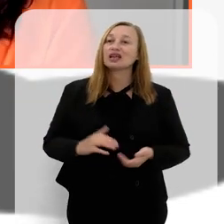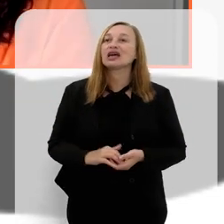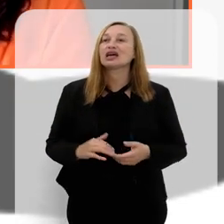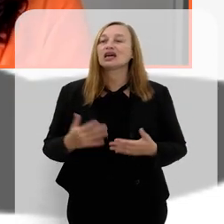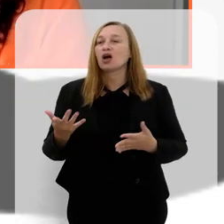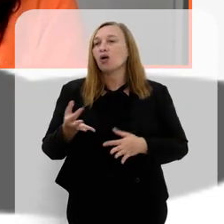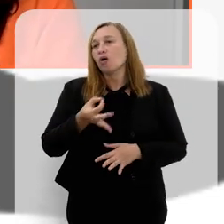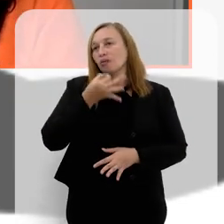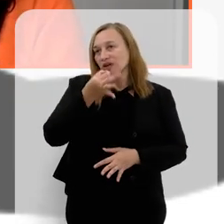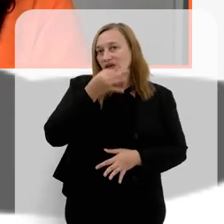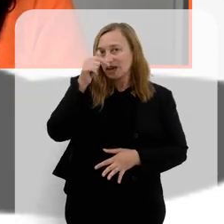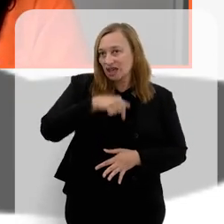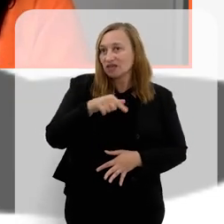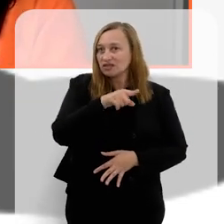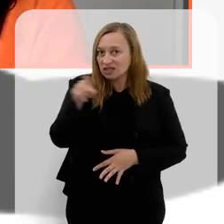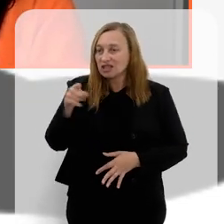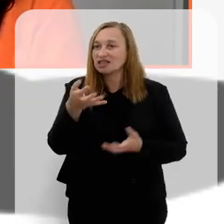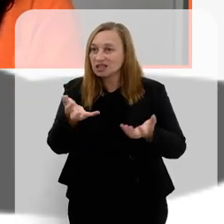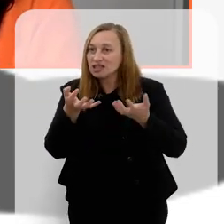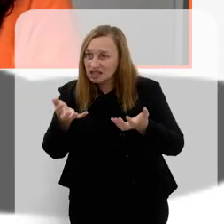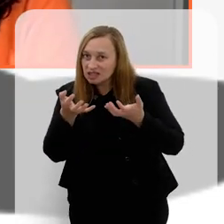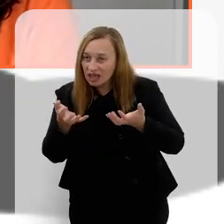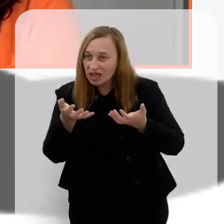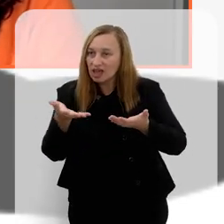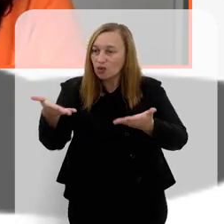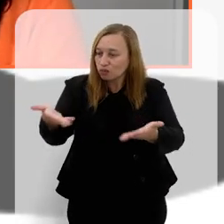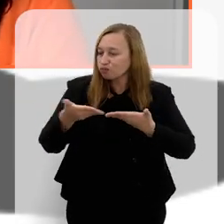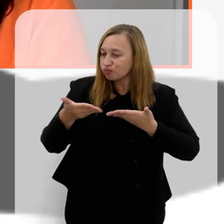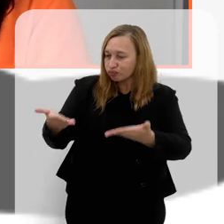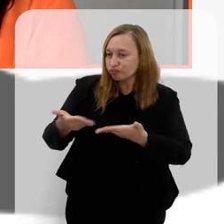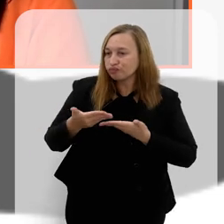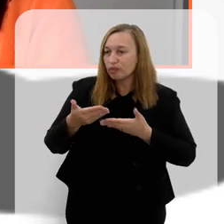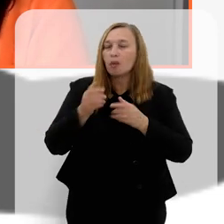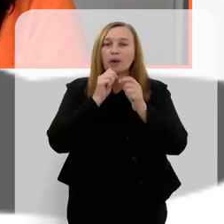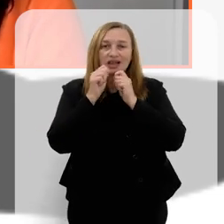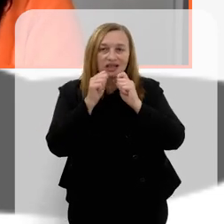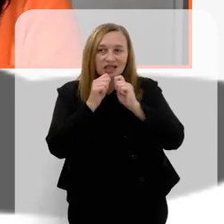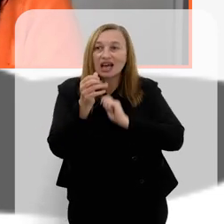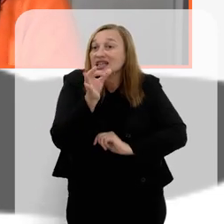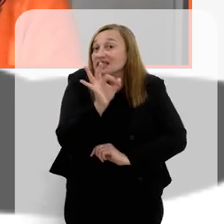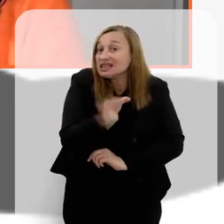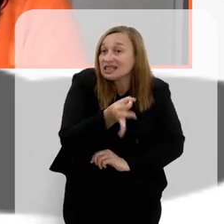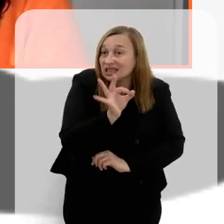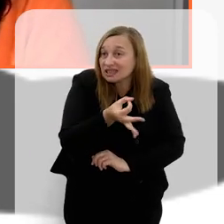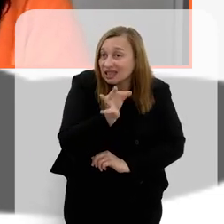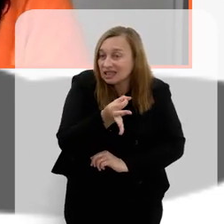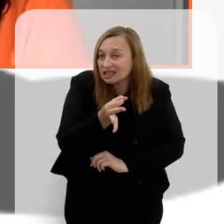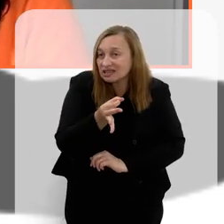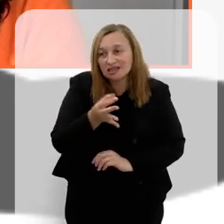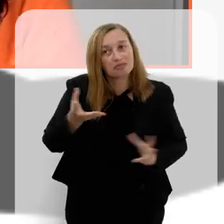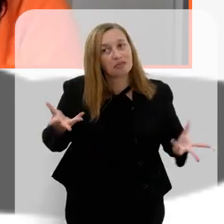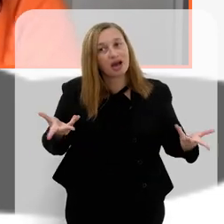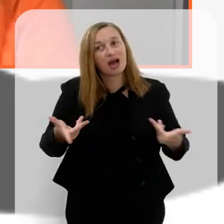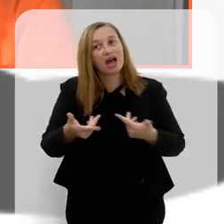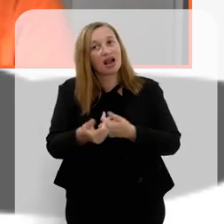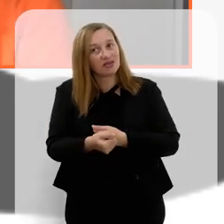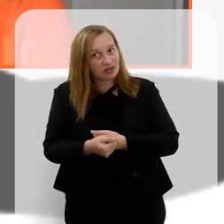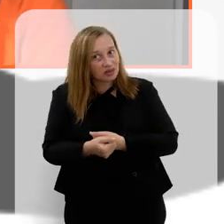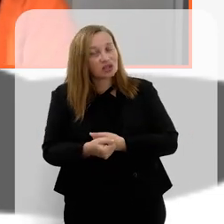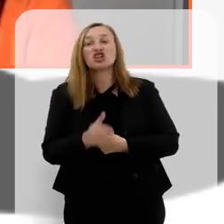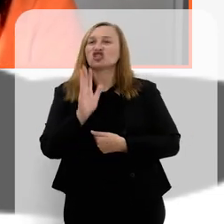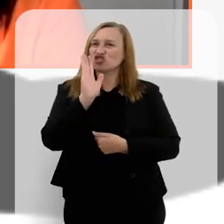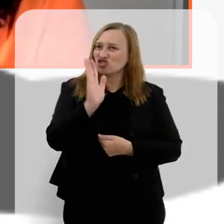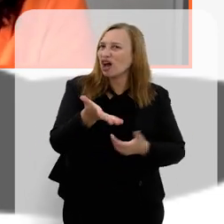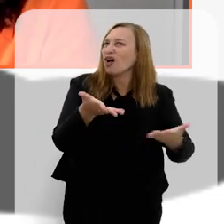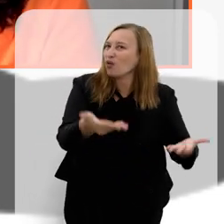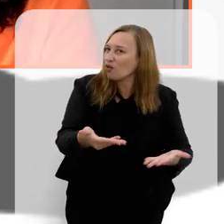deixo até a sugestão aqui, se vocês quiserem chamar ele para entrevistar, com certeza vai ser riquíssimo,